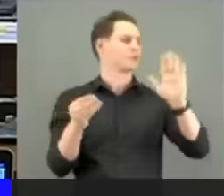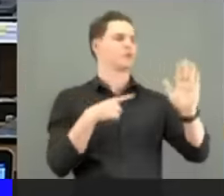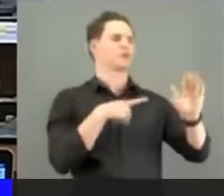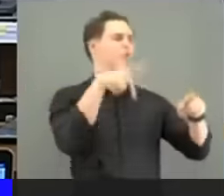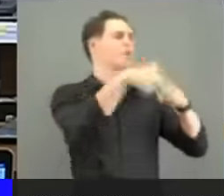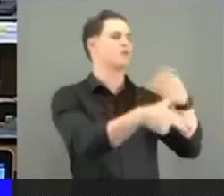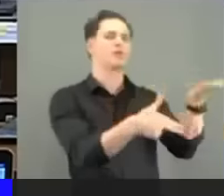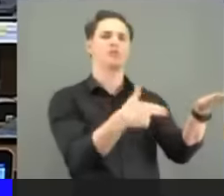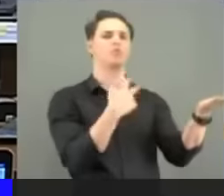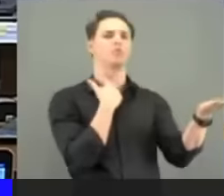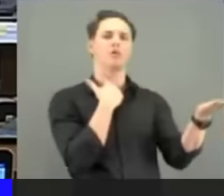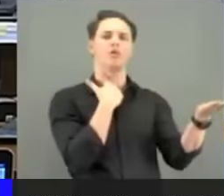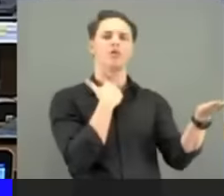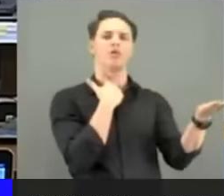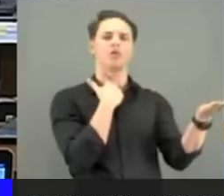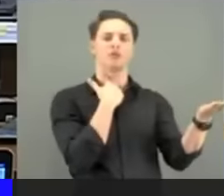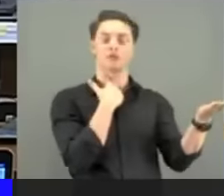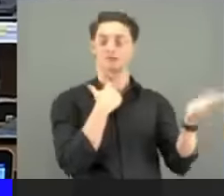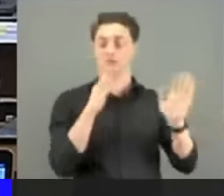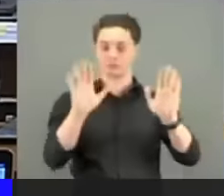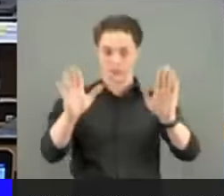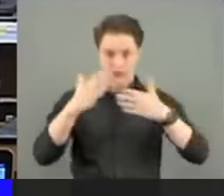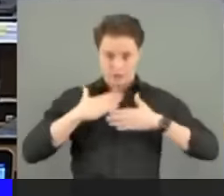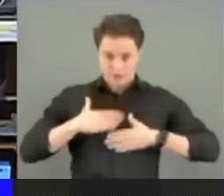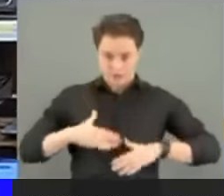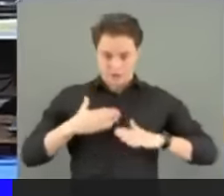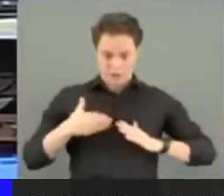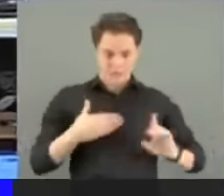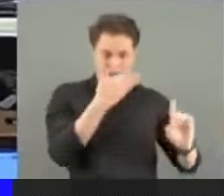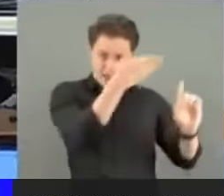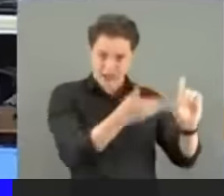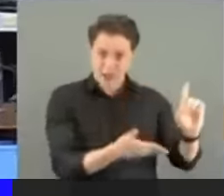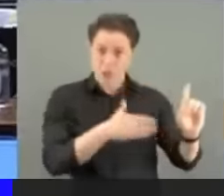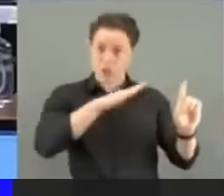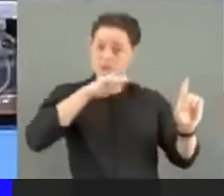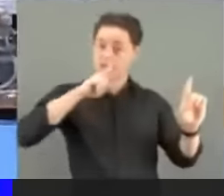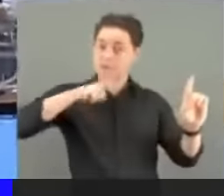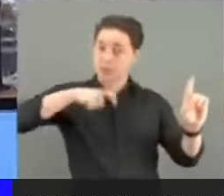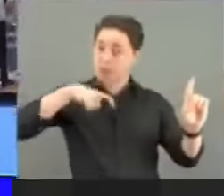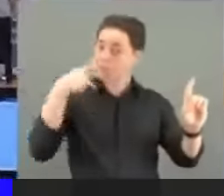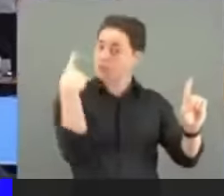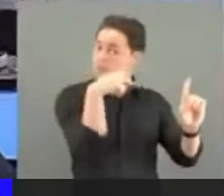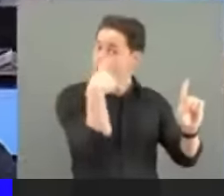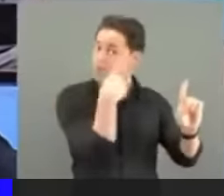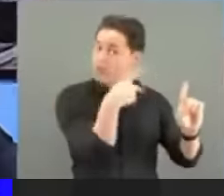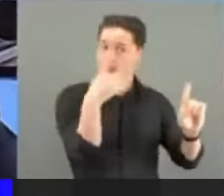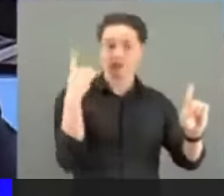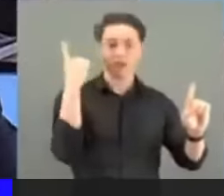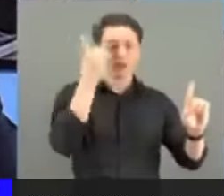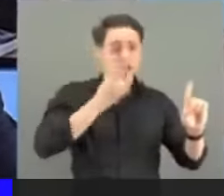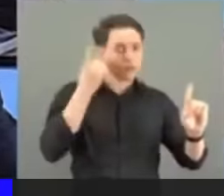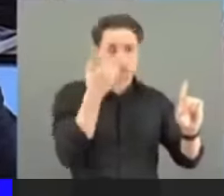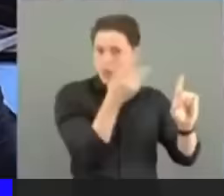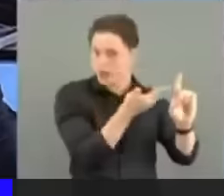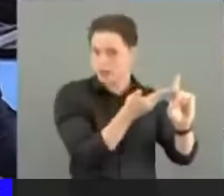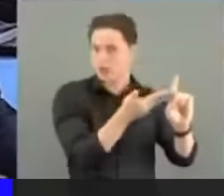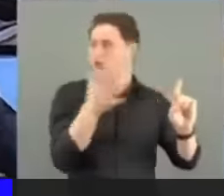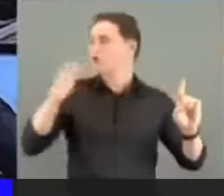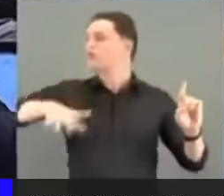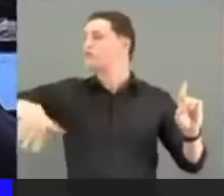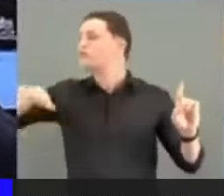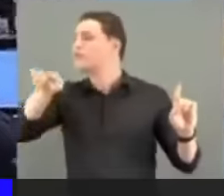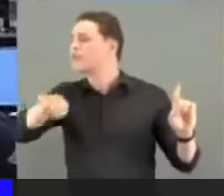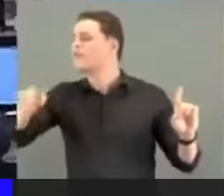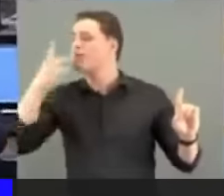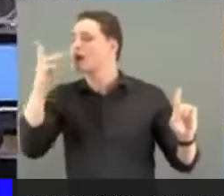não. A deputada está falando, eu peço a todos que respeitem a palavra da deputada. Todo mundo fala